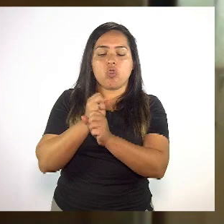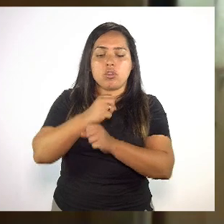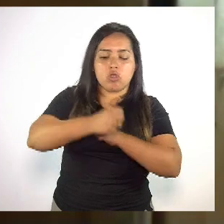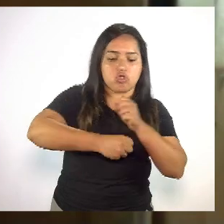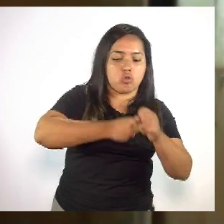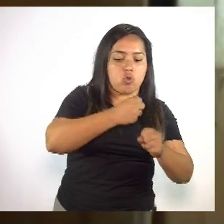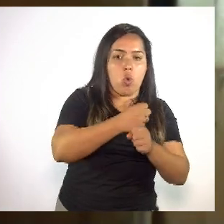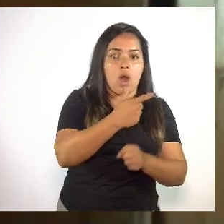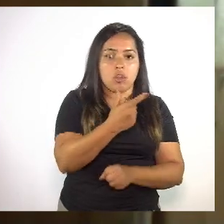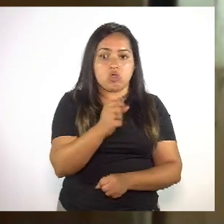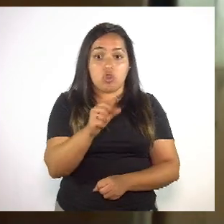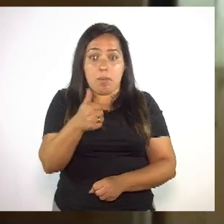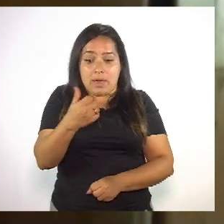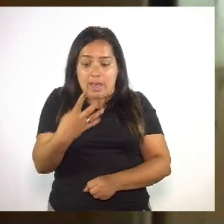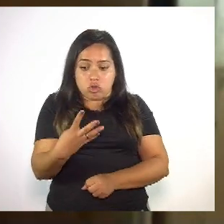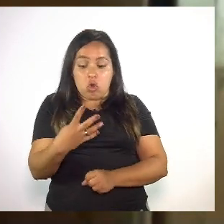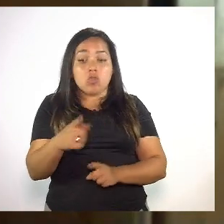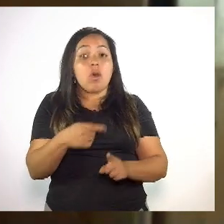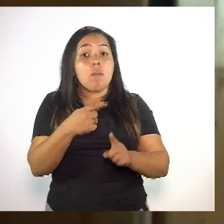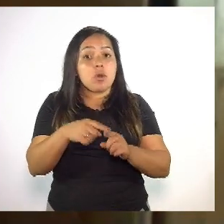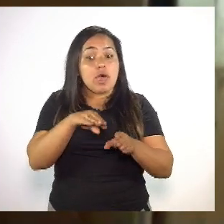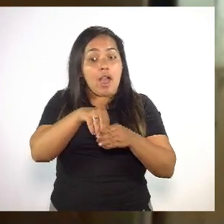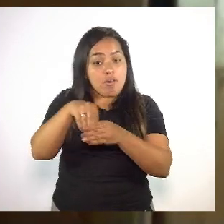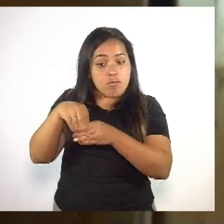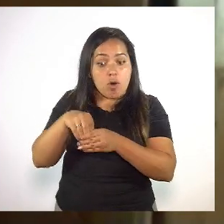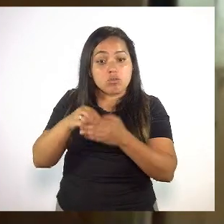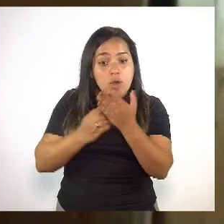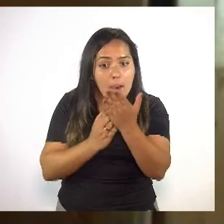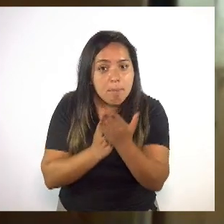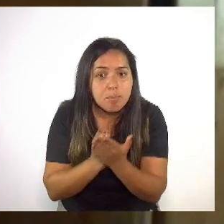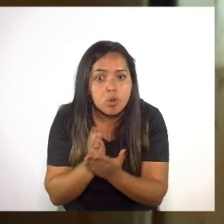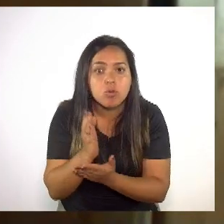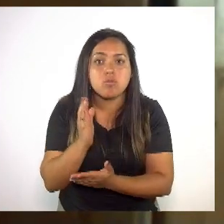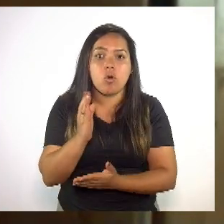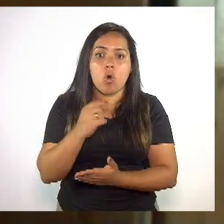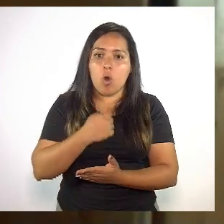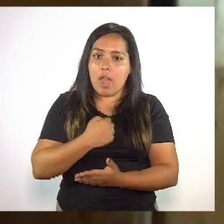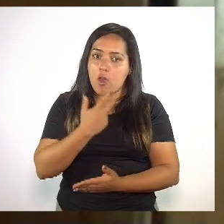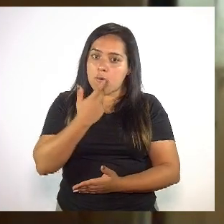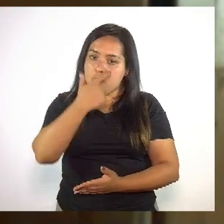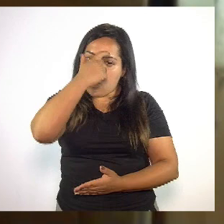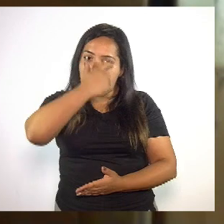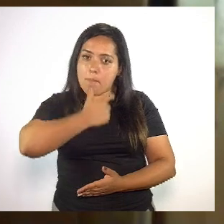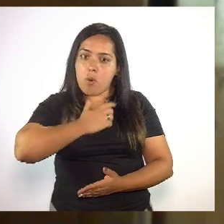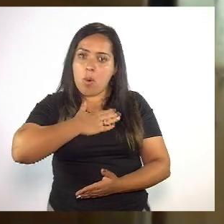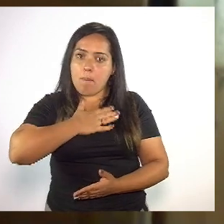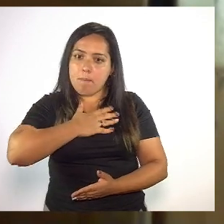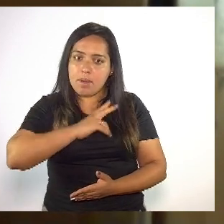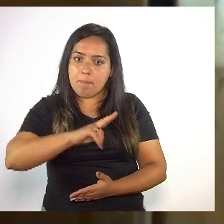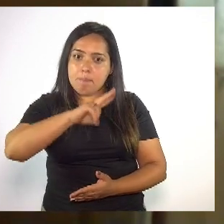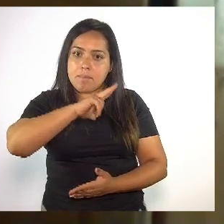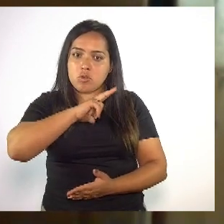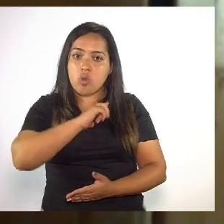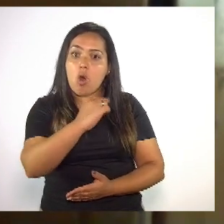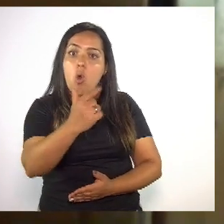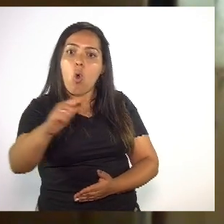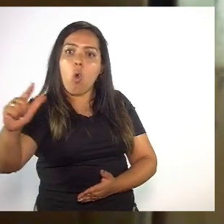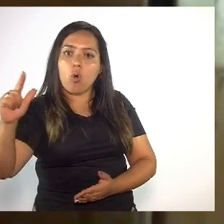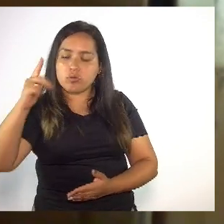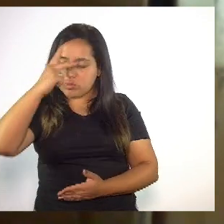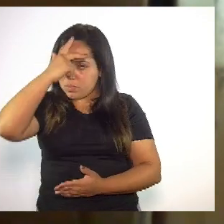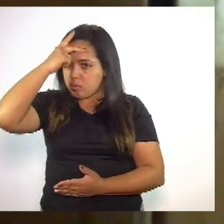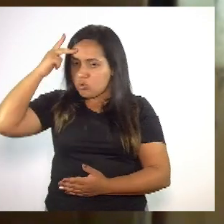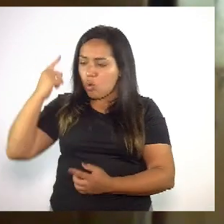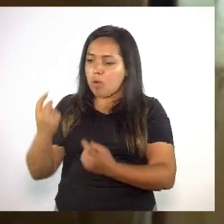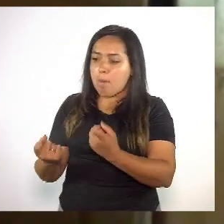quando o tribunal, em 2014, votou pela aprovação. Então, não é o parlamento como um todo. E tem outros